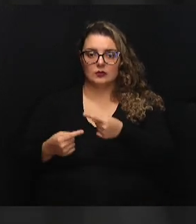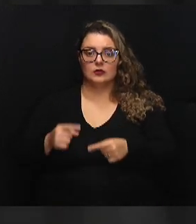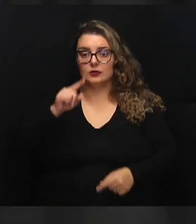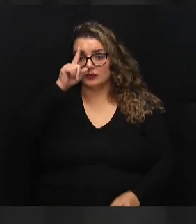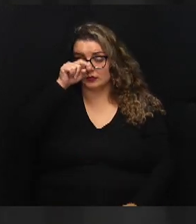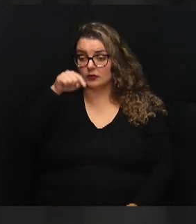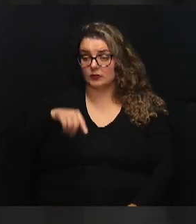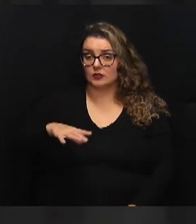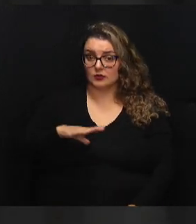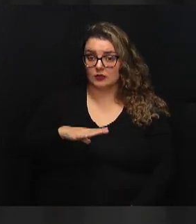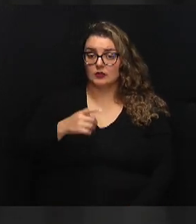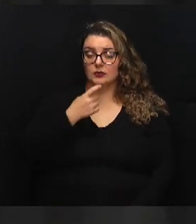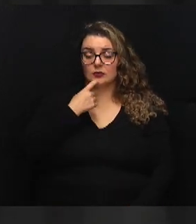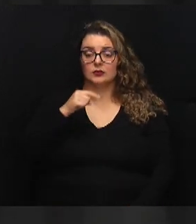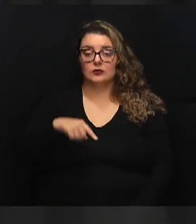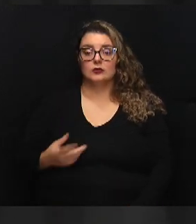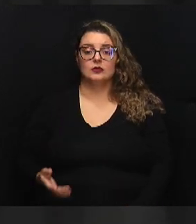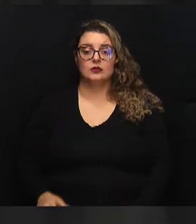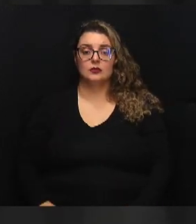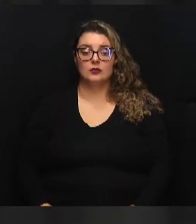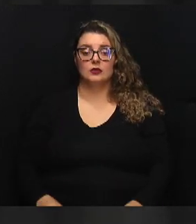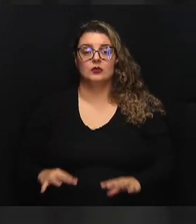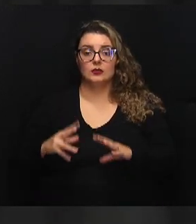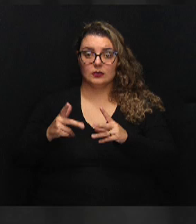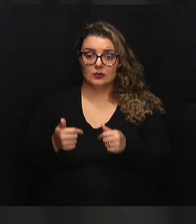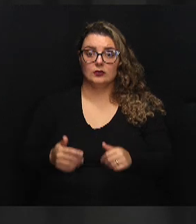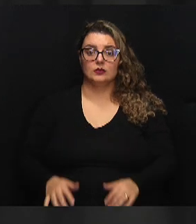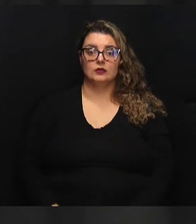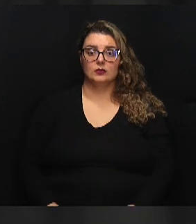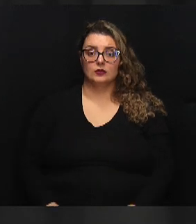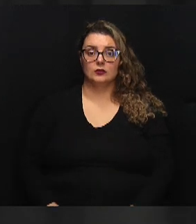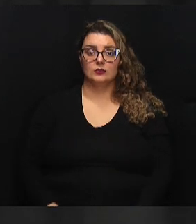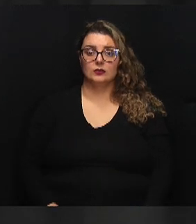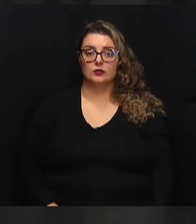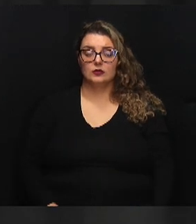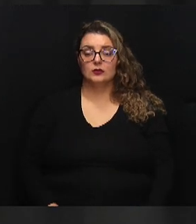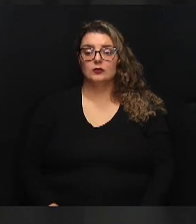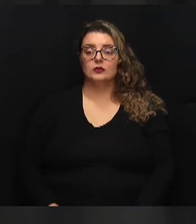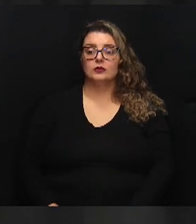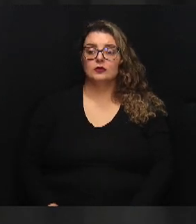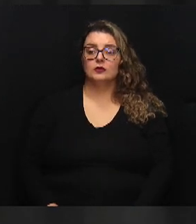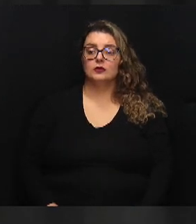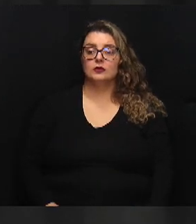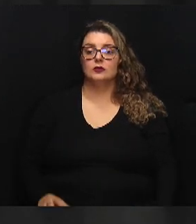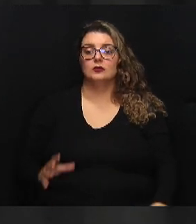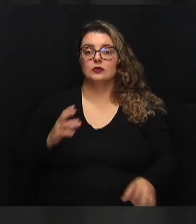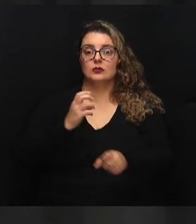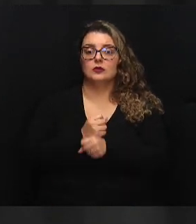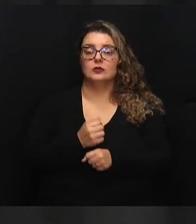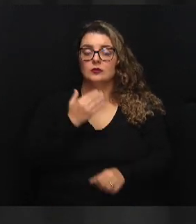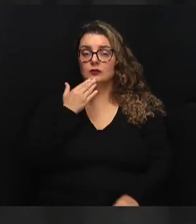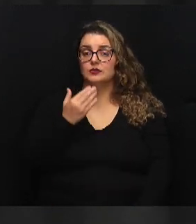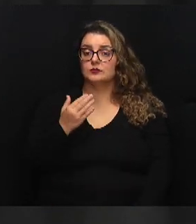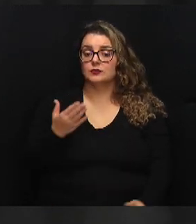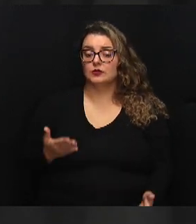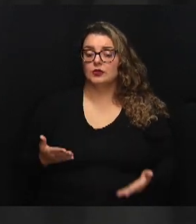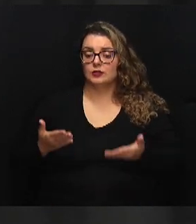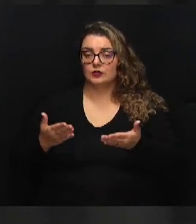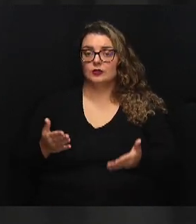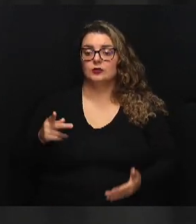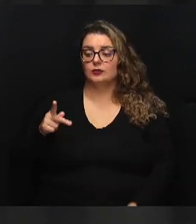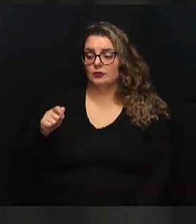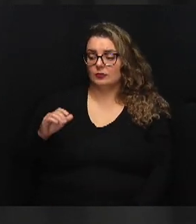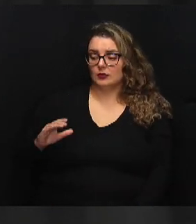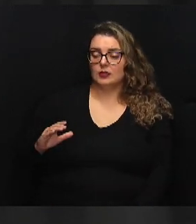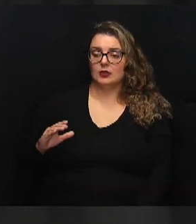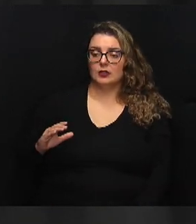aqui em Campinas. Então, tudo isso a gente tem elencado naquilo que nós pedimos para que seja colocado no PAC.